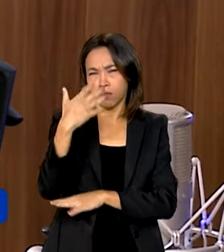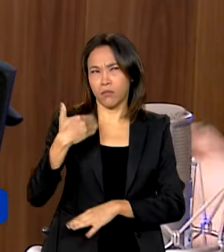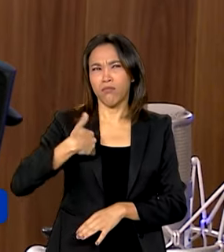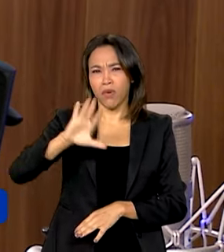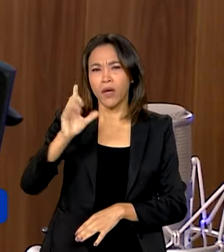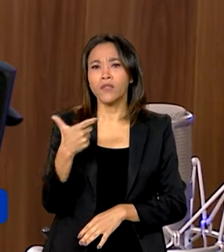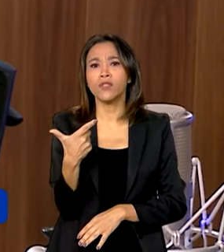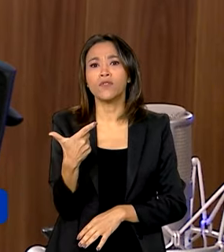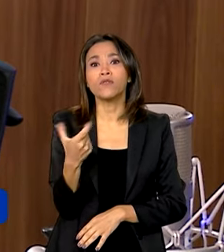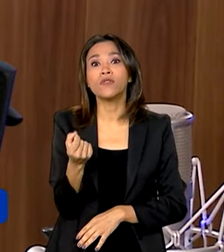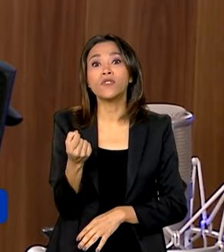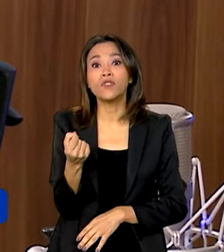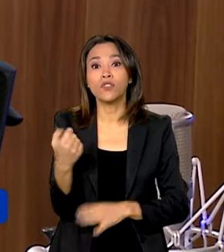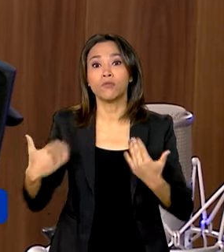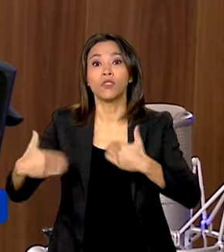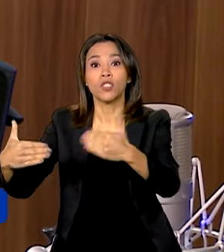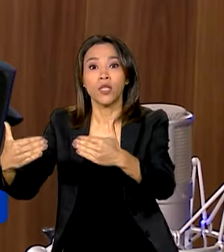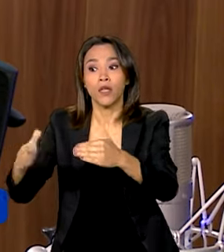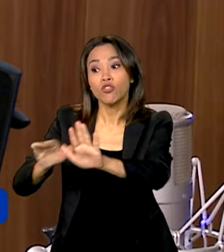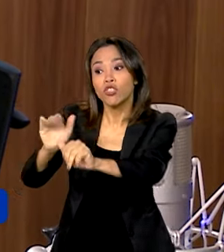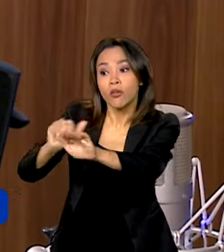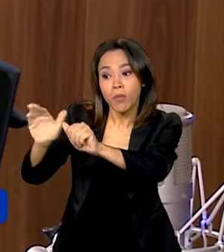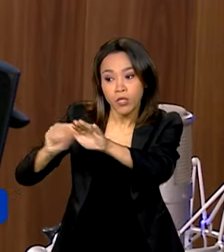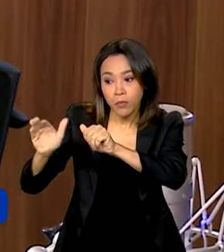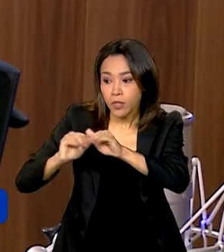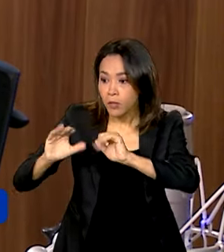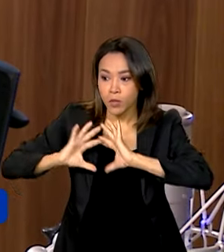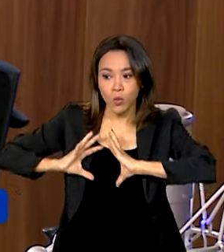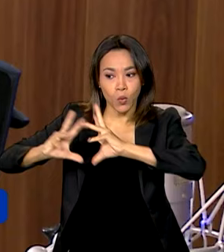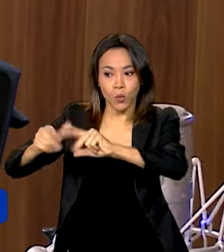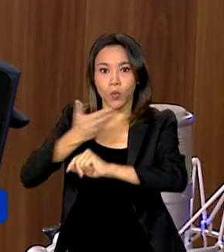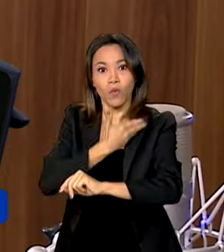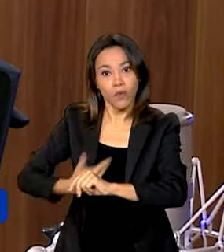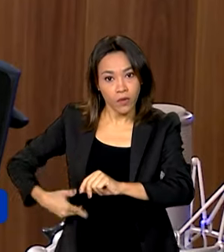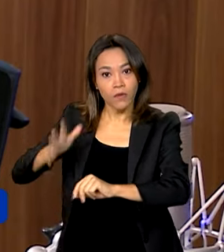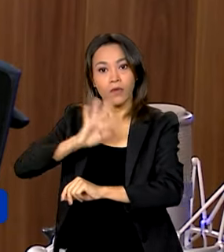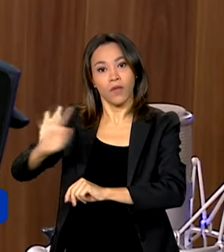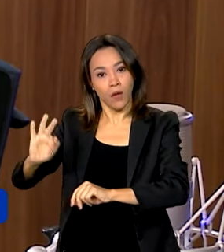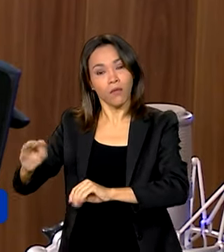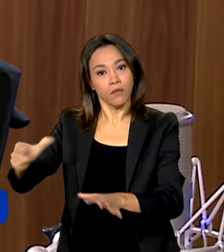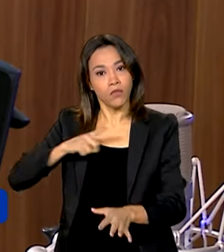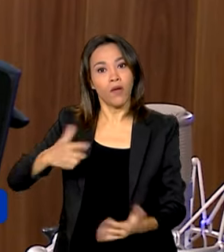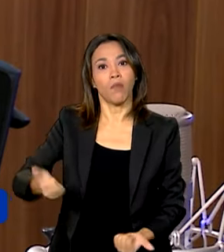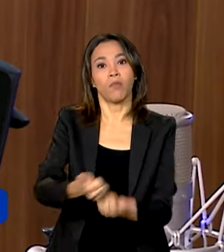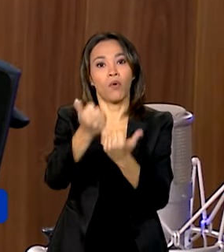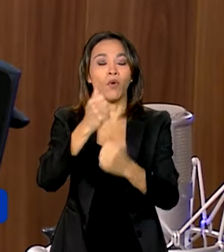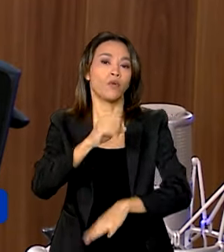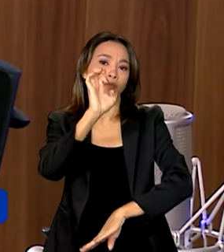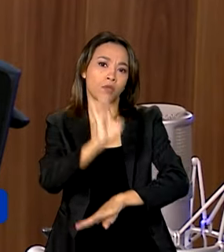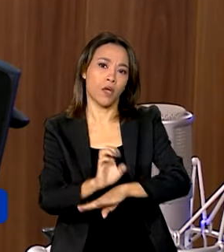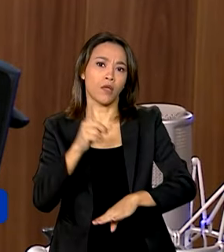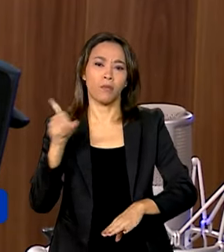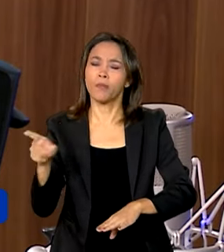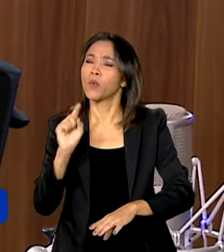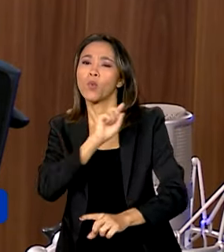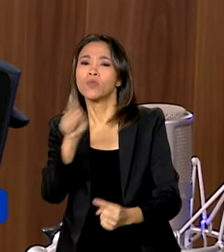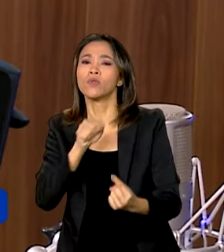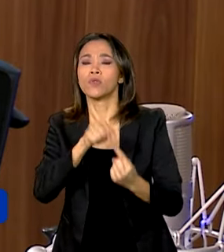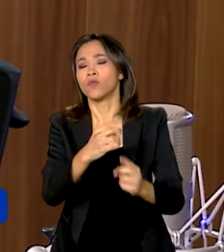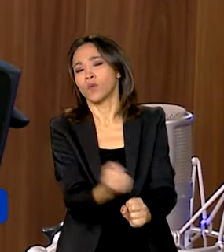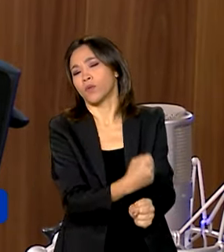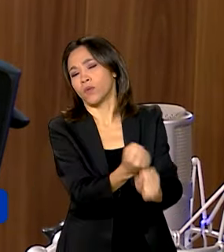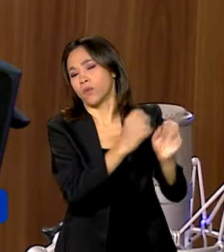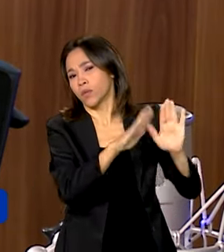Ministérios todos os Ministérios quase do governo federal foram envolvido né para reconstruir escola para reconstruir eh